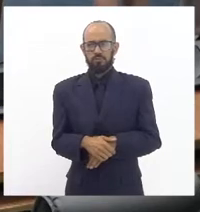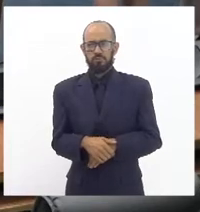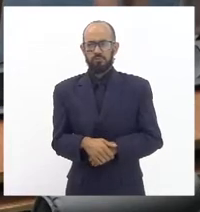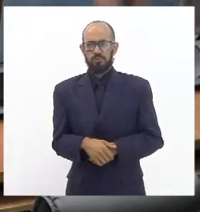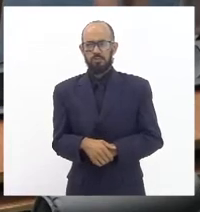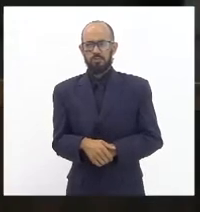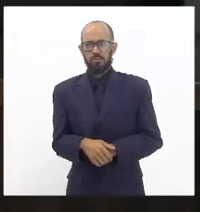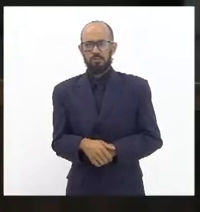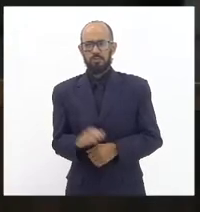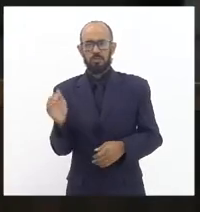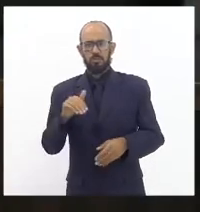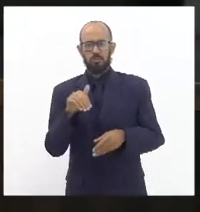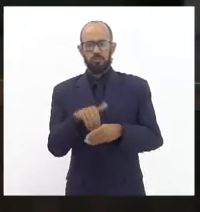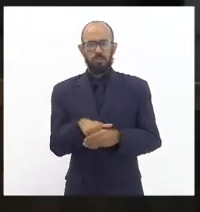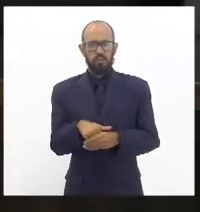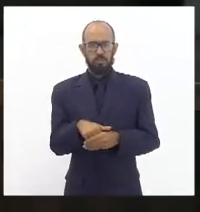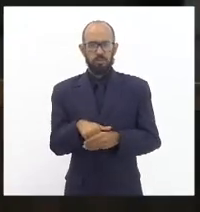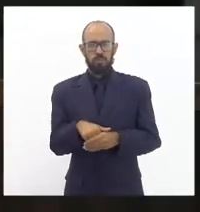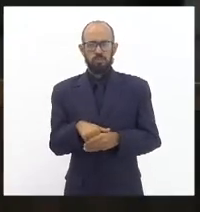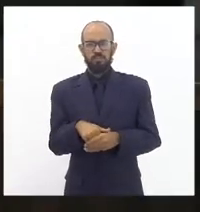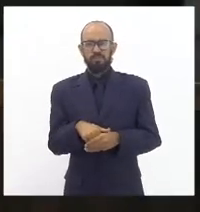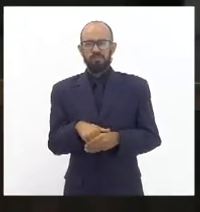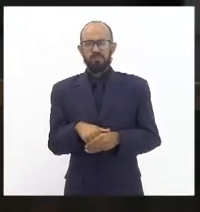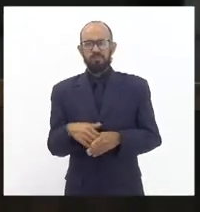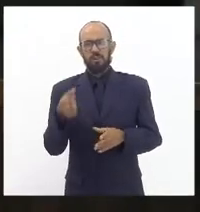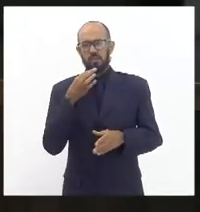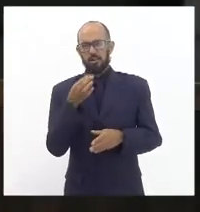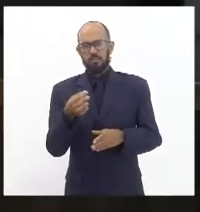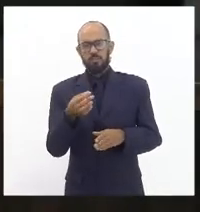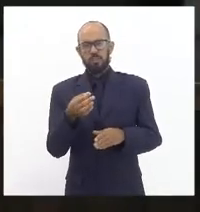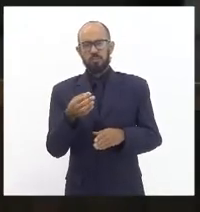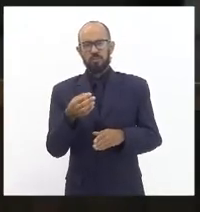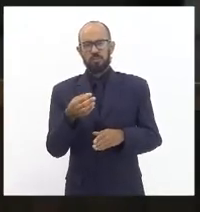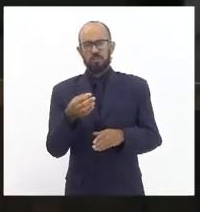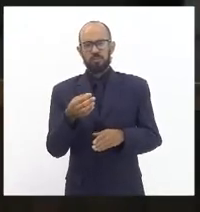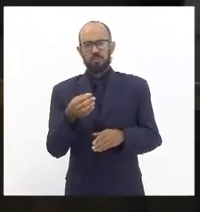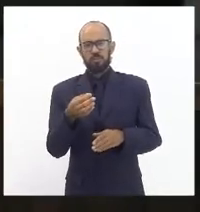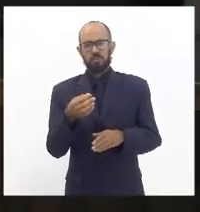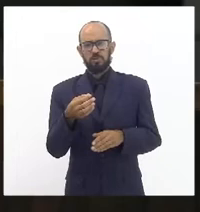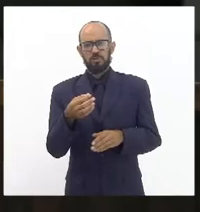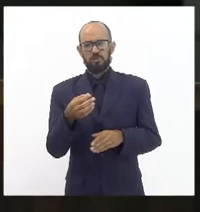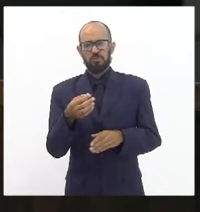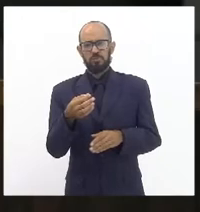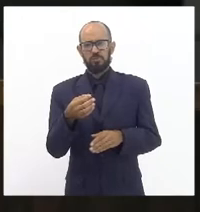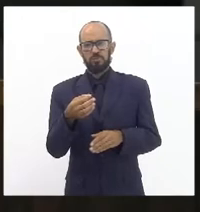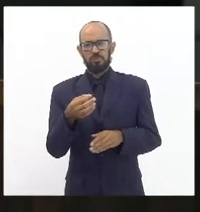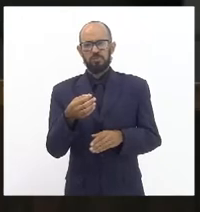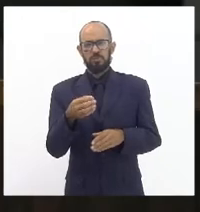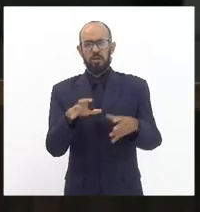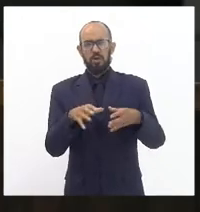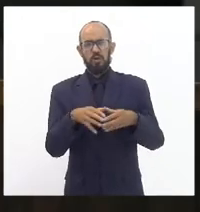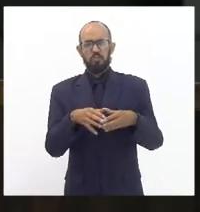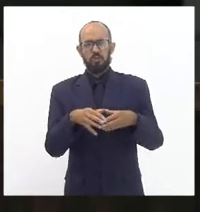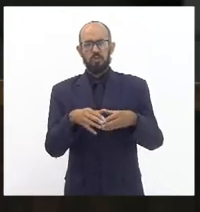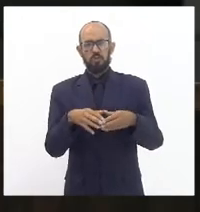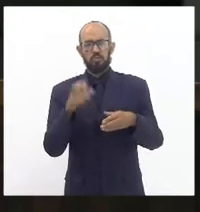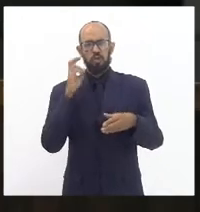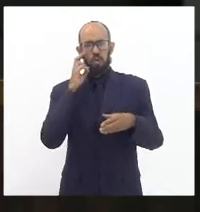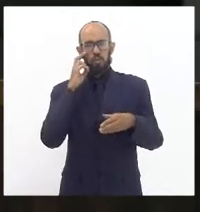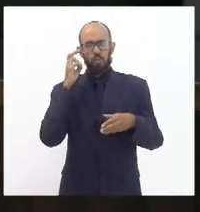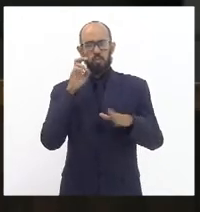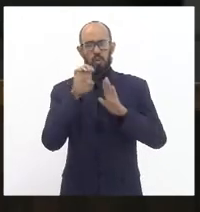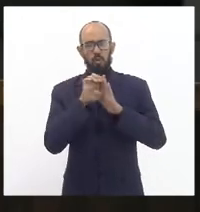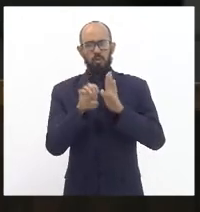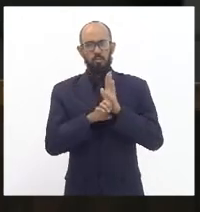e em votação para escolha da comissão de emendas perdão parecer da comissão de Cultura favorável com